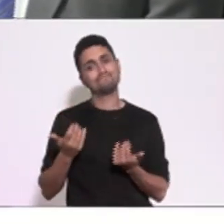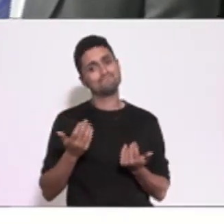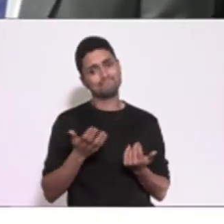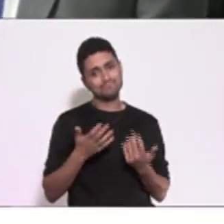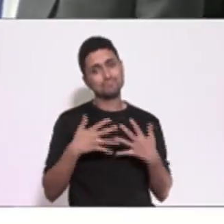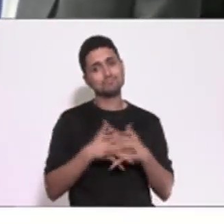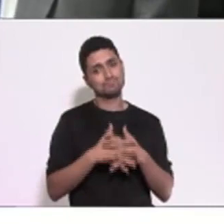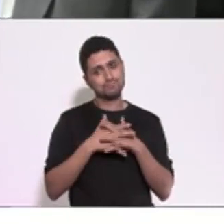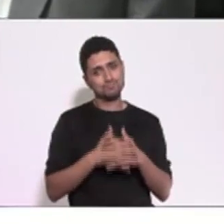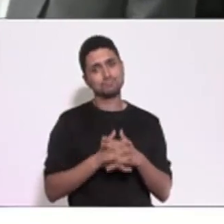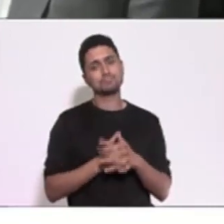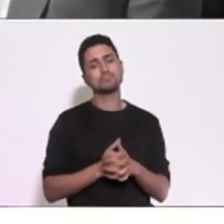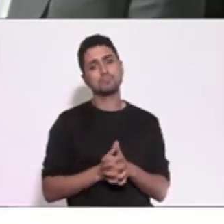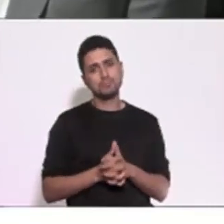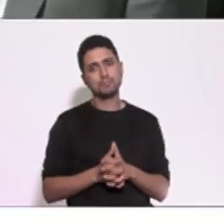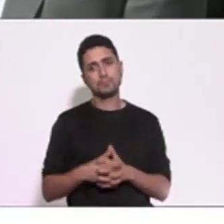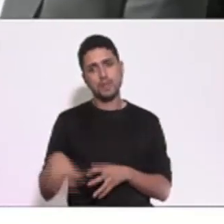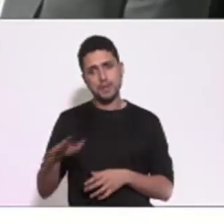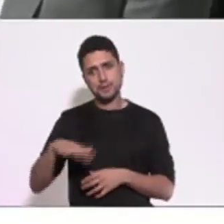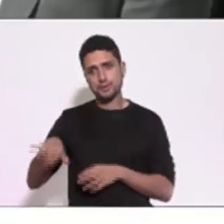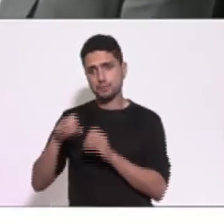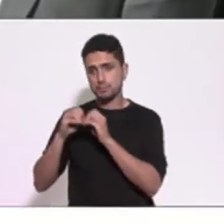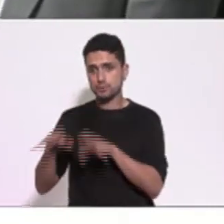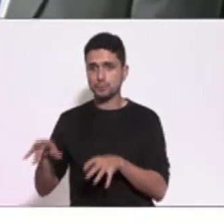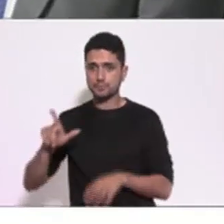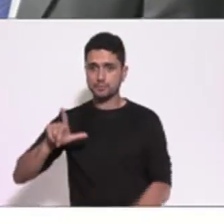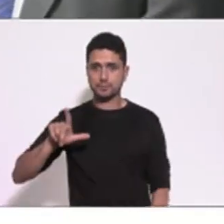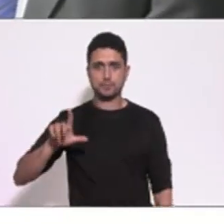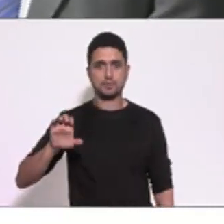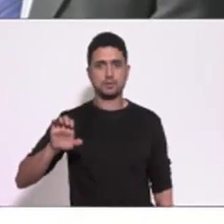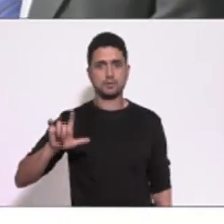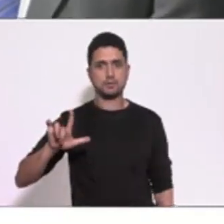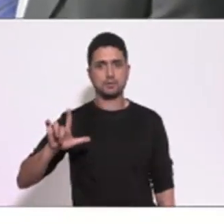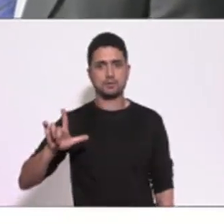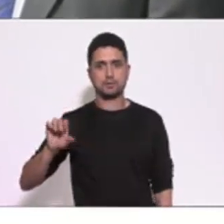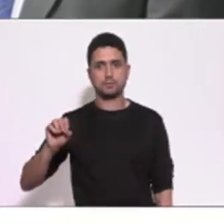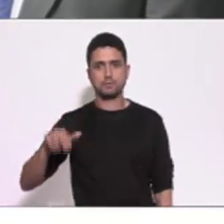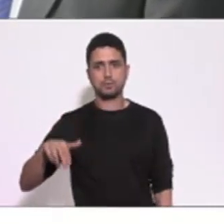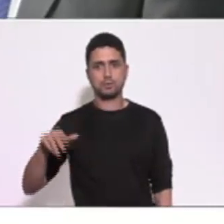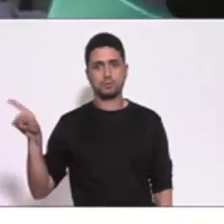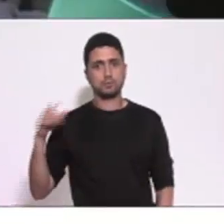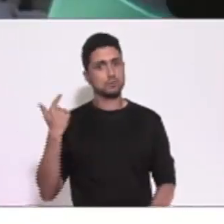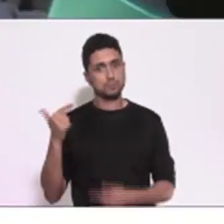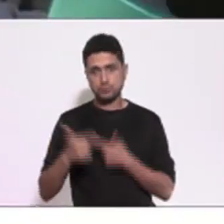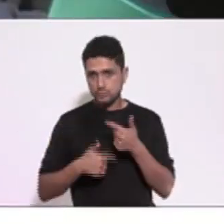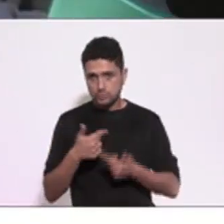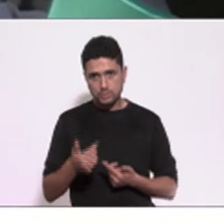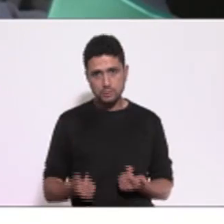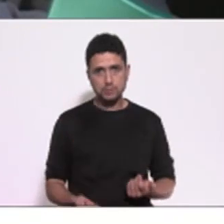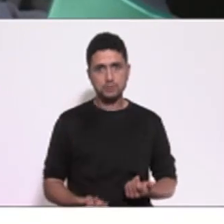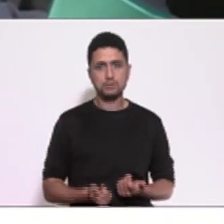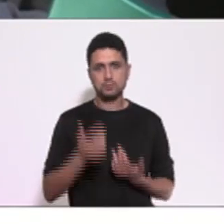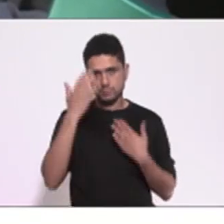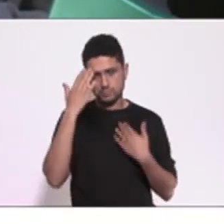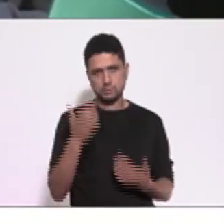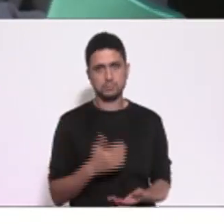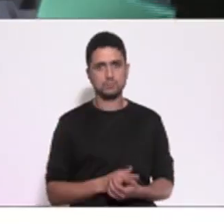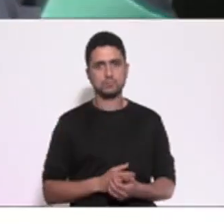aquela região, a exemplo da Cobal do Leblon, que simplesmente não funciona. Obrigado. Senhor presidente.